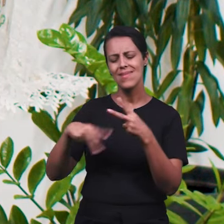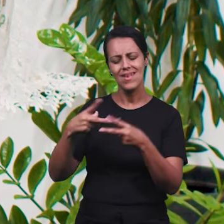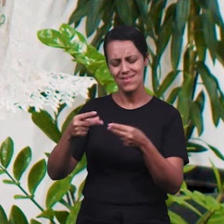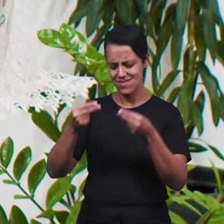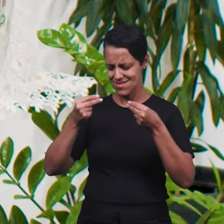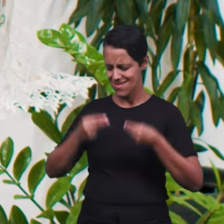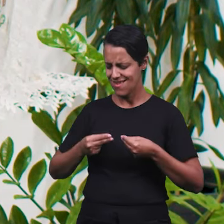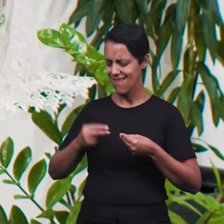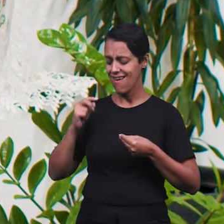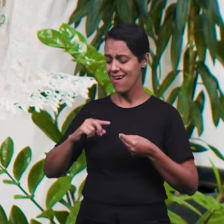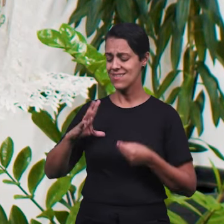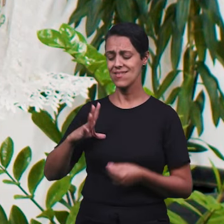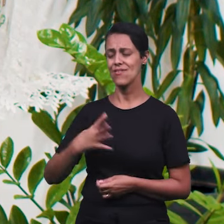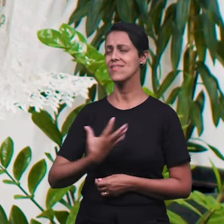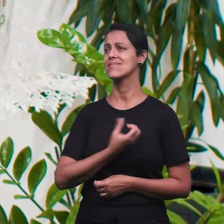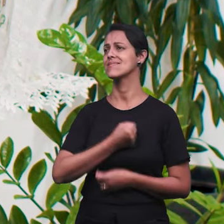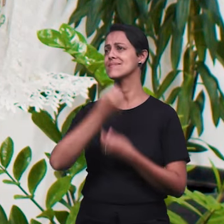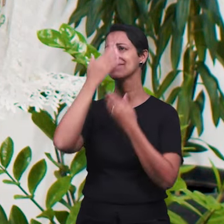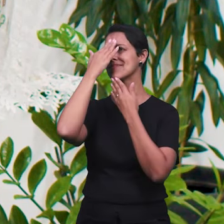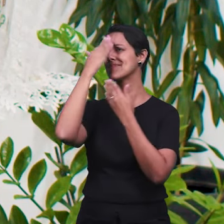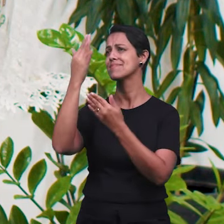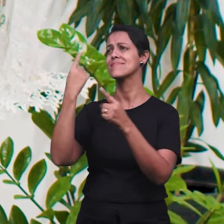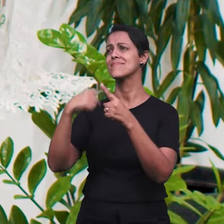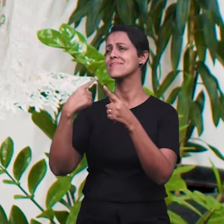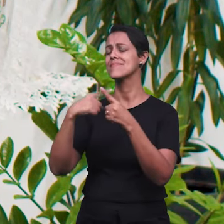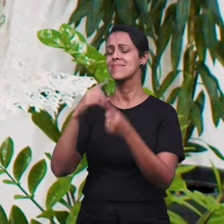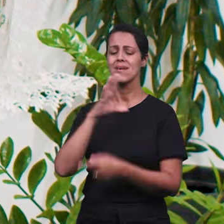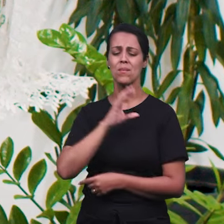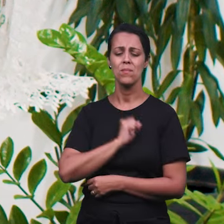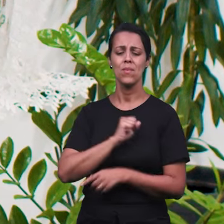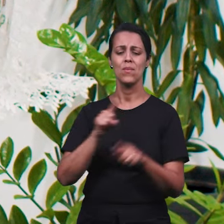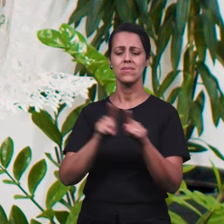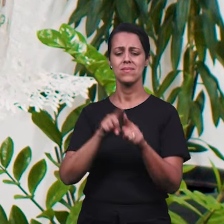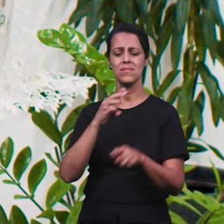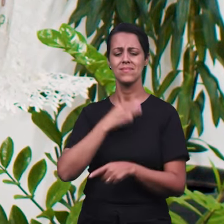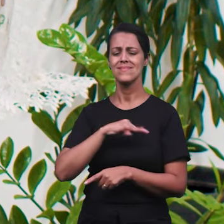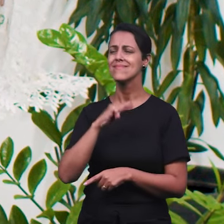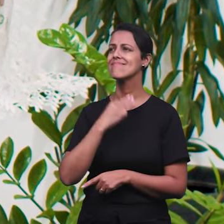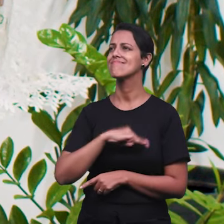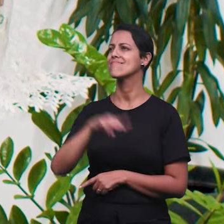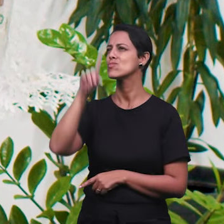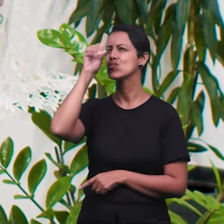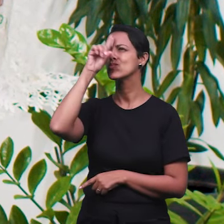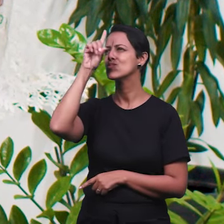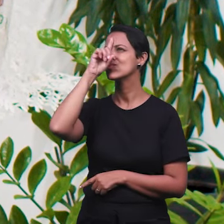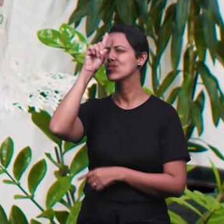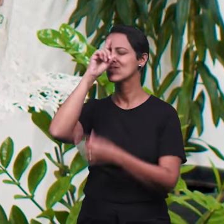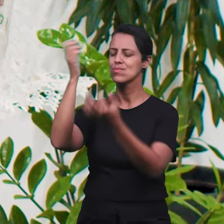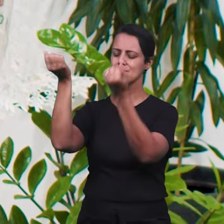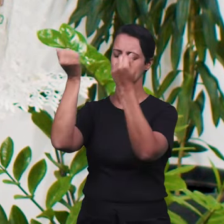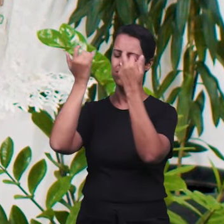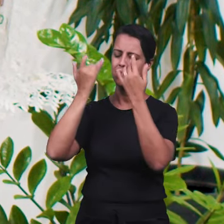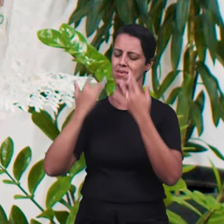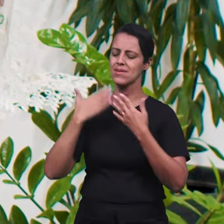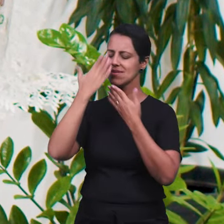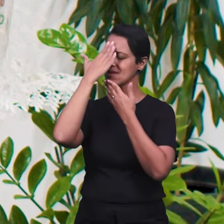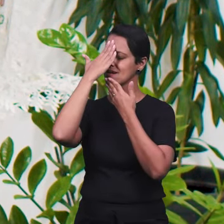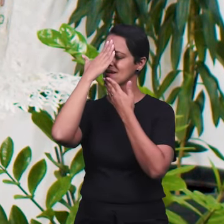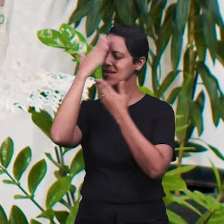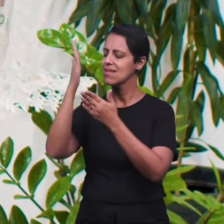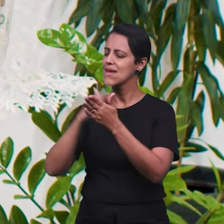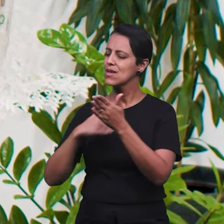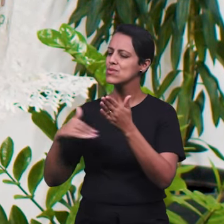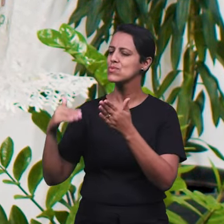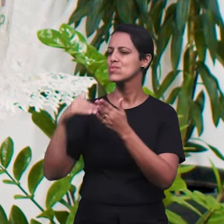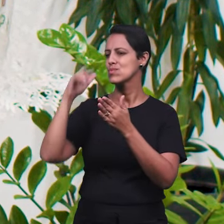presente tão maravilhoso que é a salvação por esse amor por essa misericórdia que tem nos alcançado todos os dias somos gratos senhor por